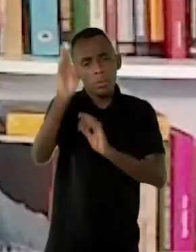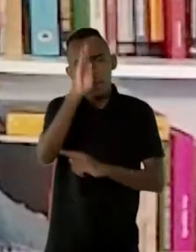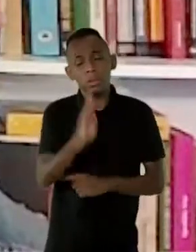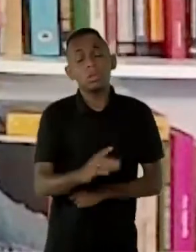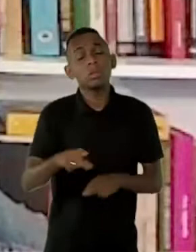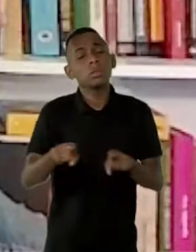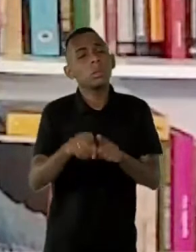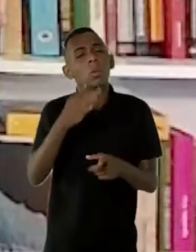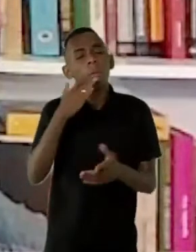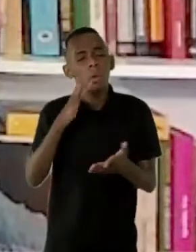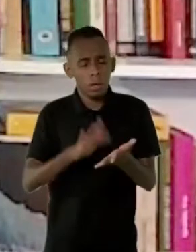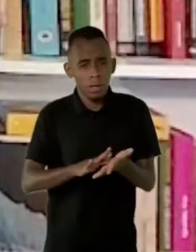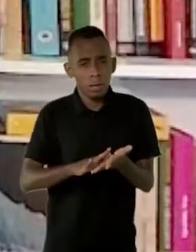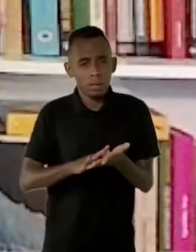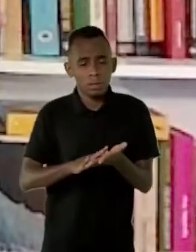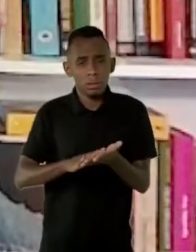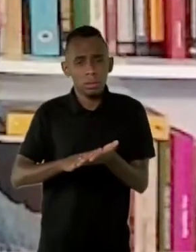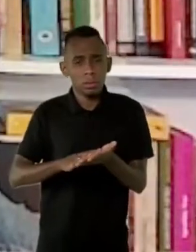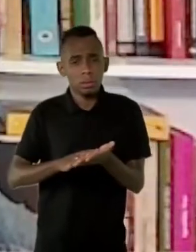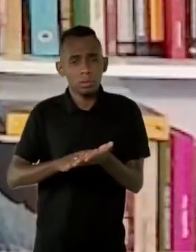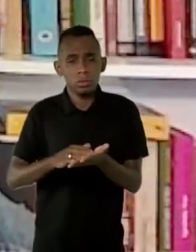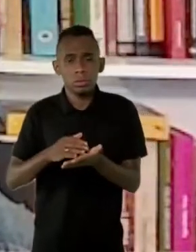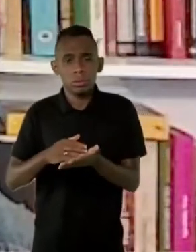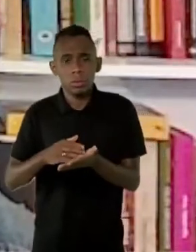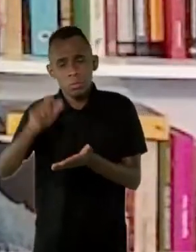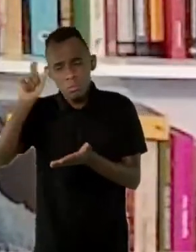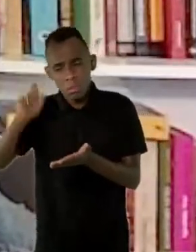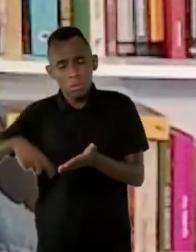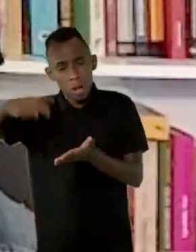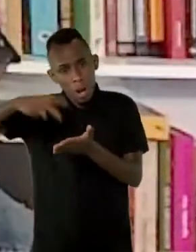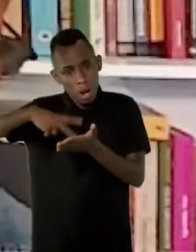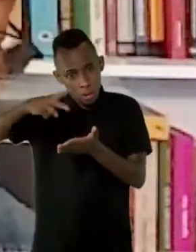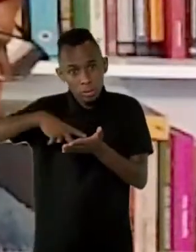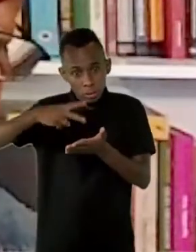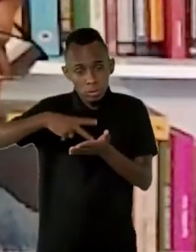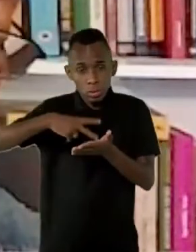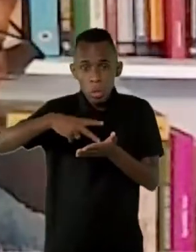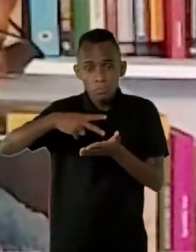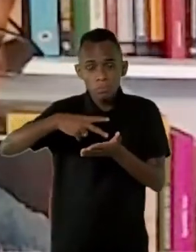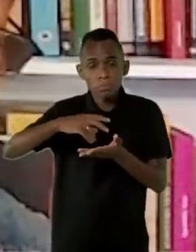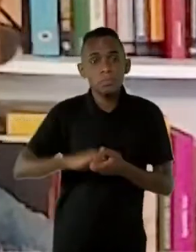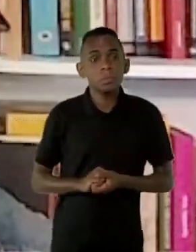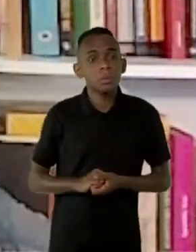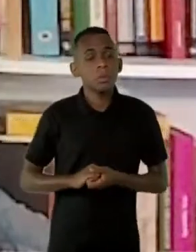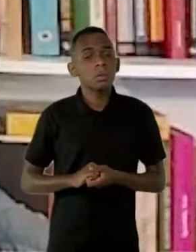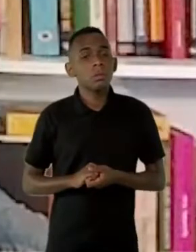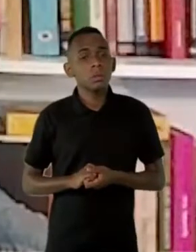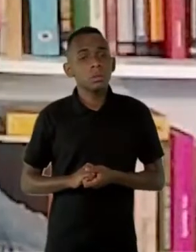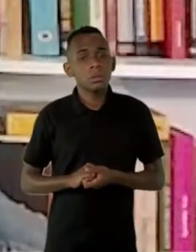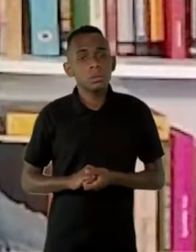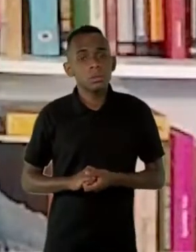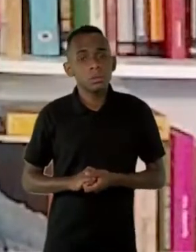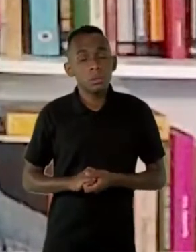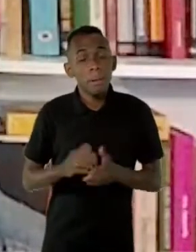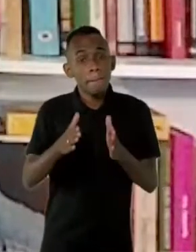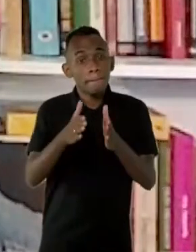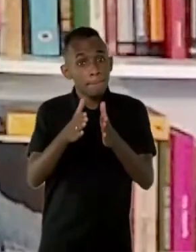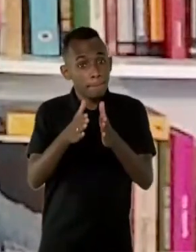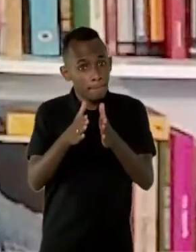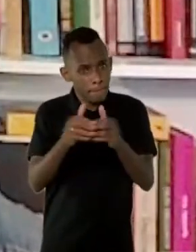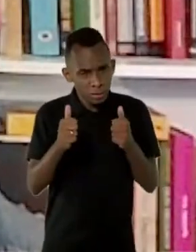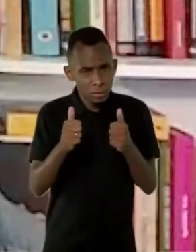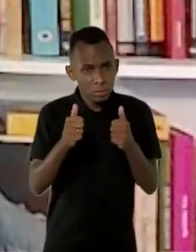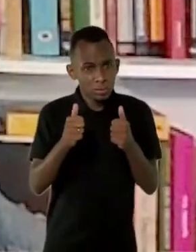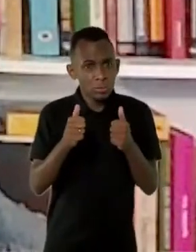carta de um leitor no jornal Correio da Manhã, e ele pedindo ao Correio da